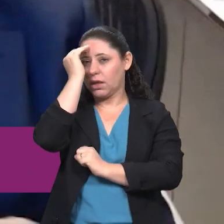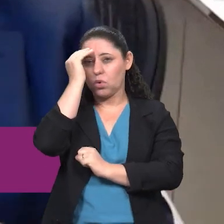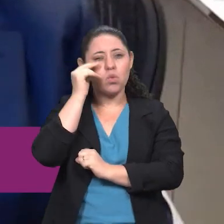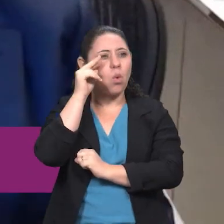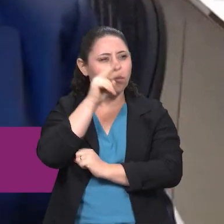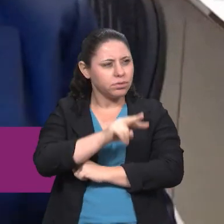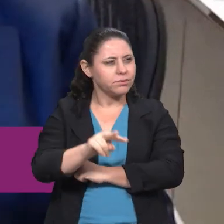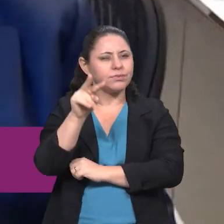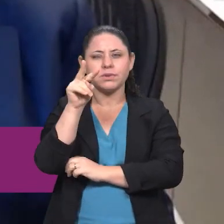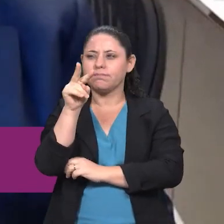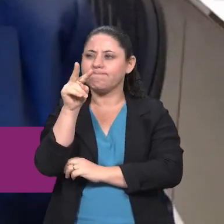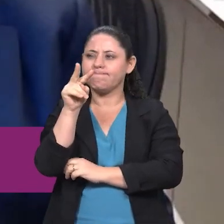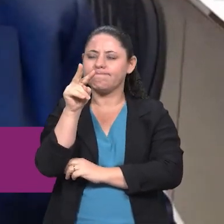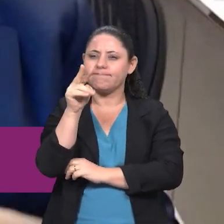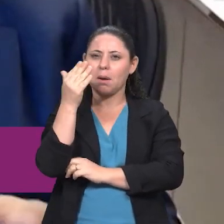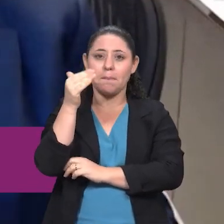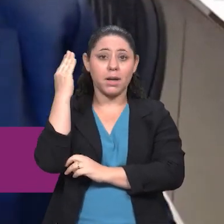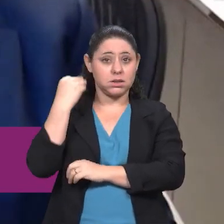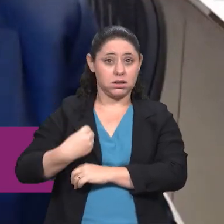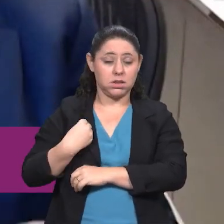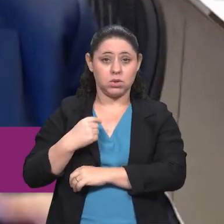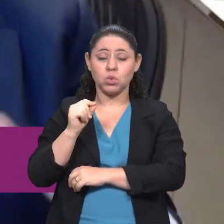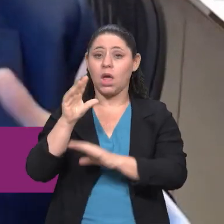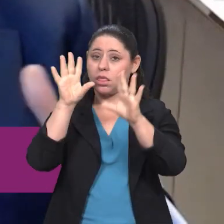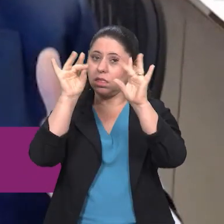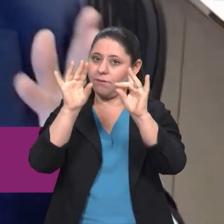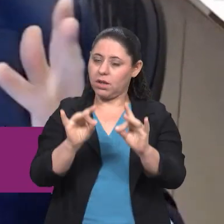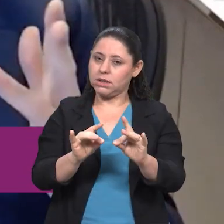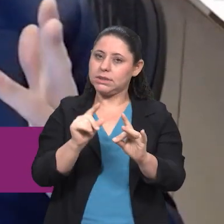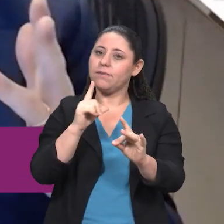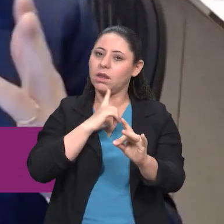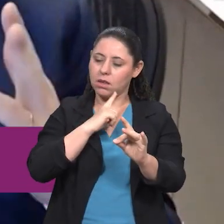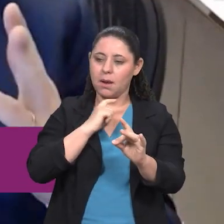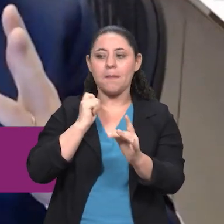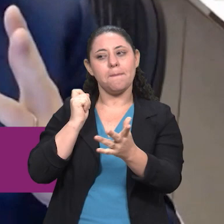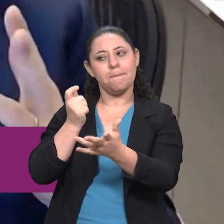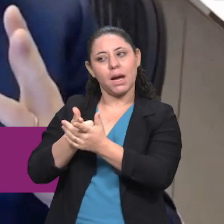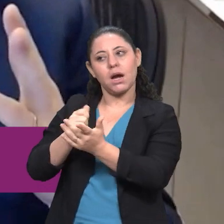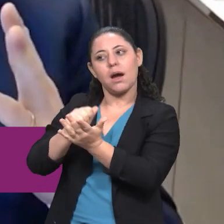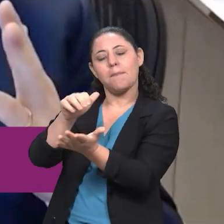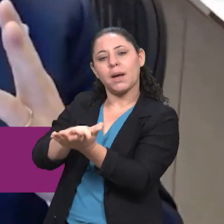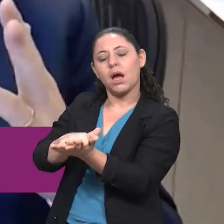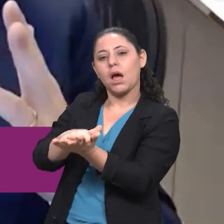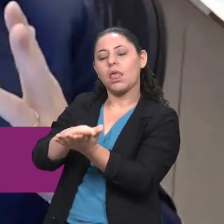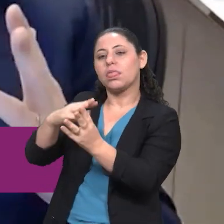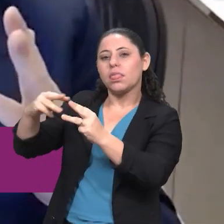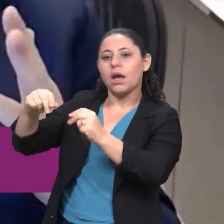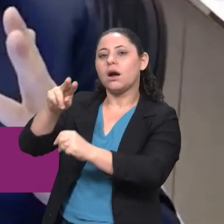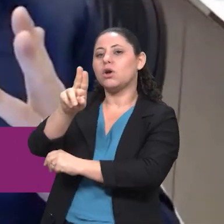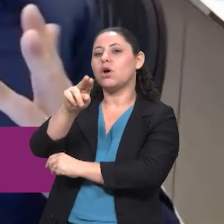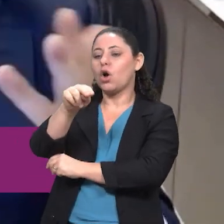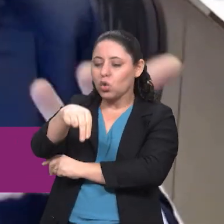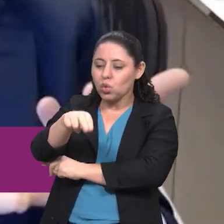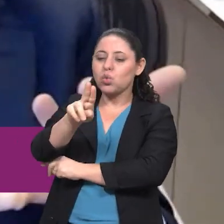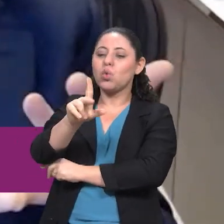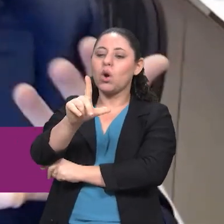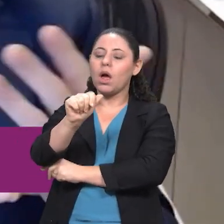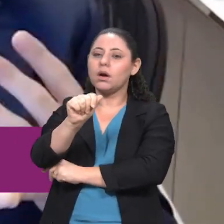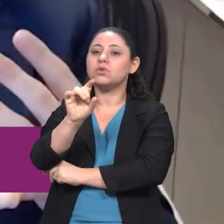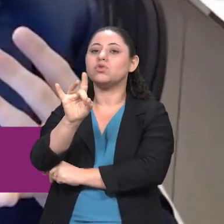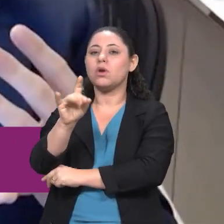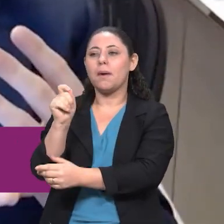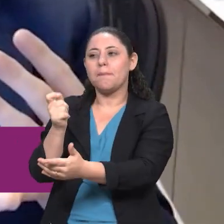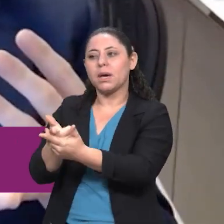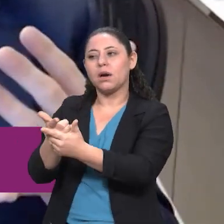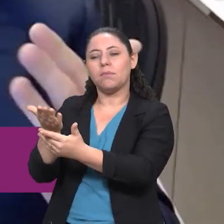assisti, eu estava lá presente, o que se definiu foi que haverá indenização da terra nua, o que é uma inovação, porque só se